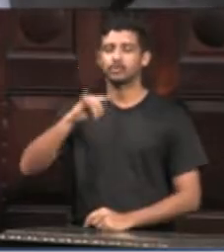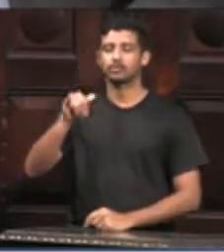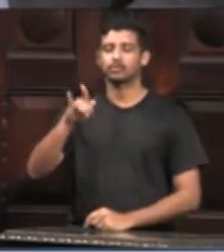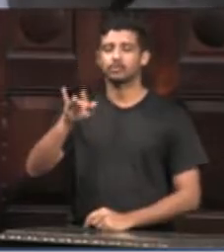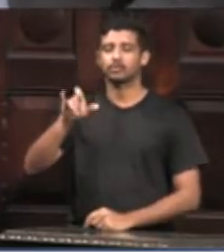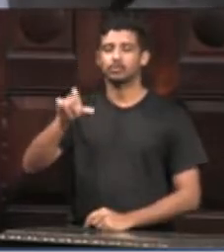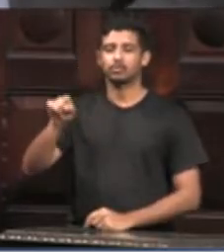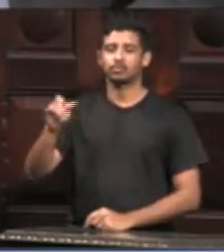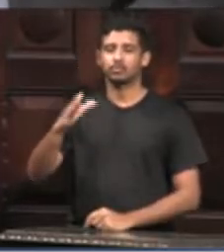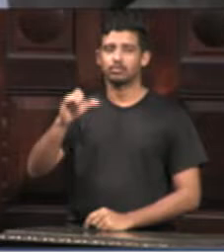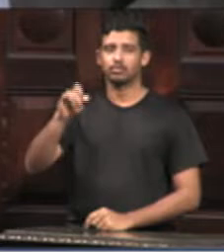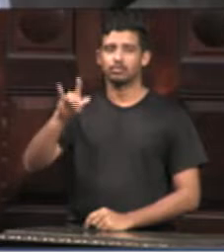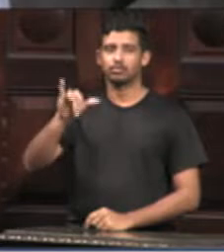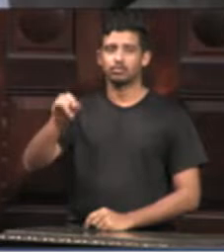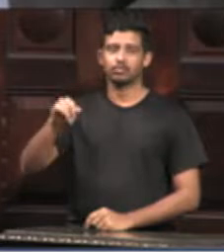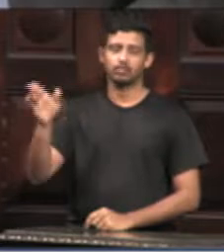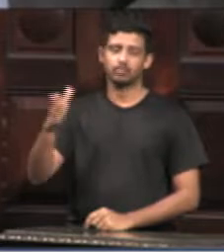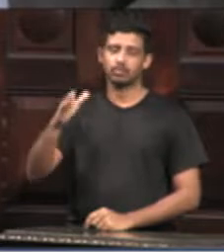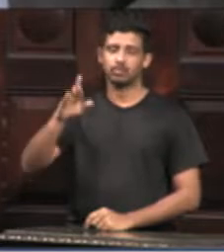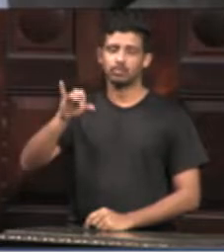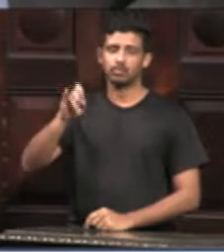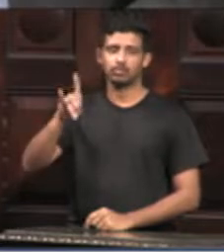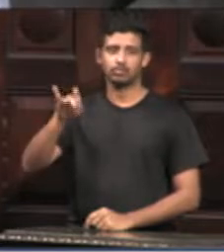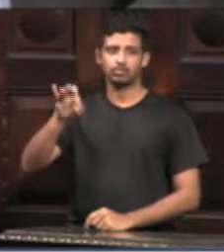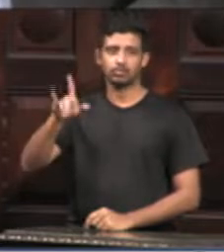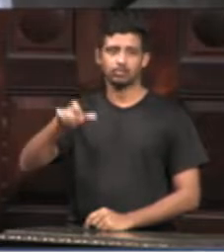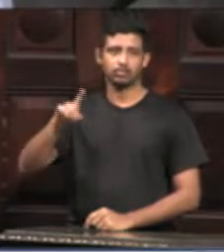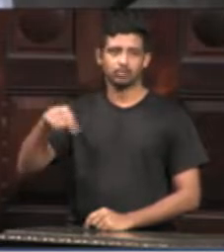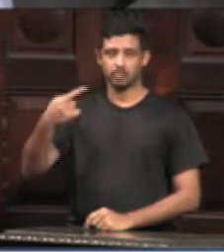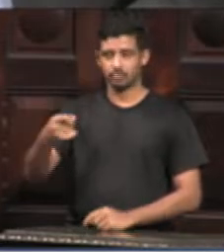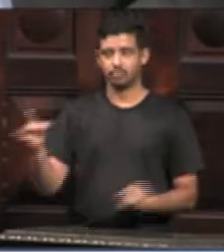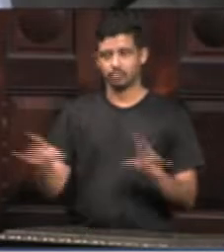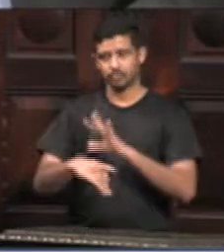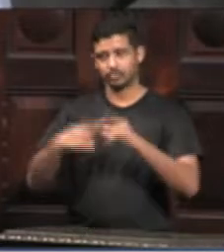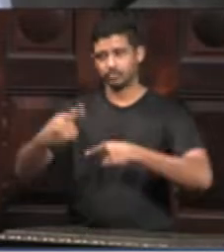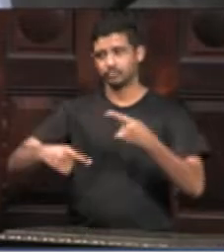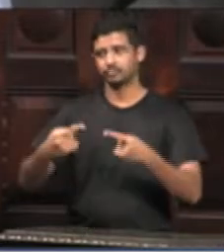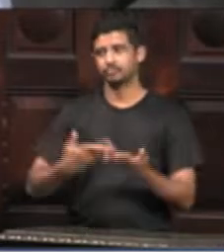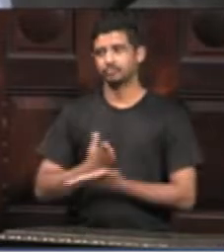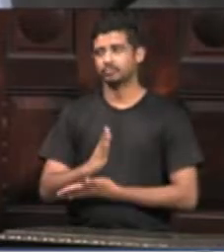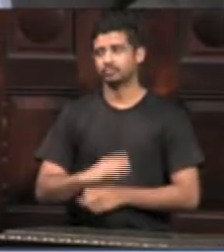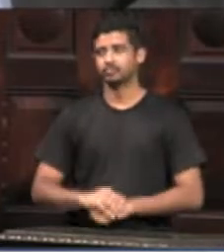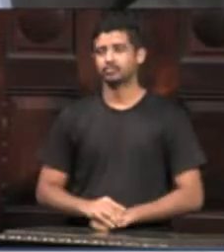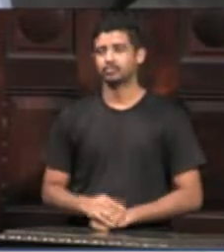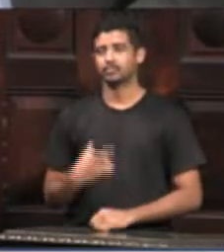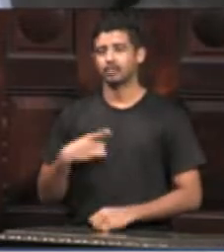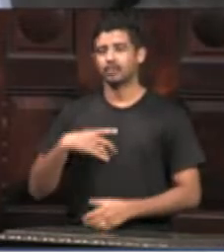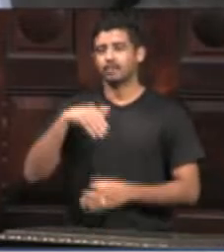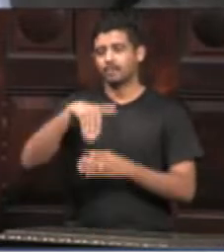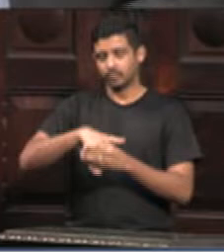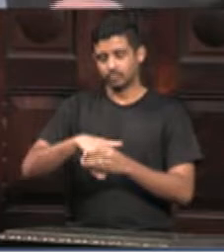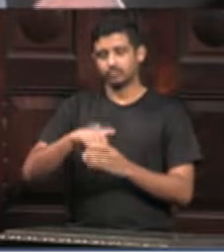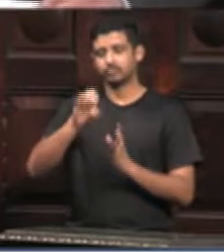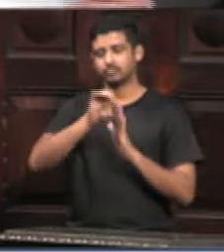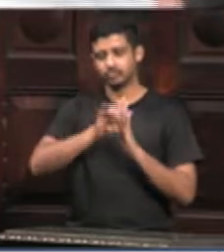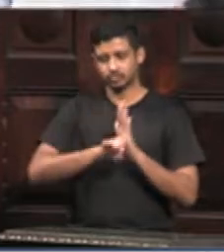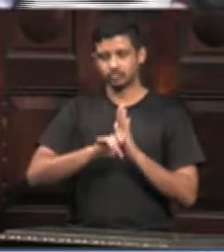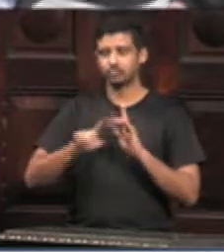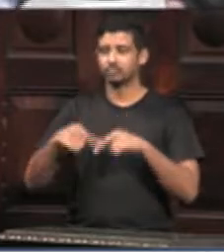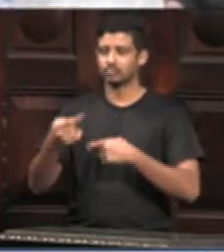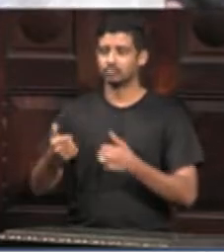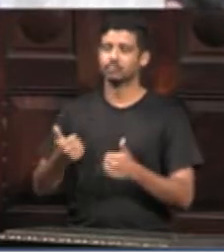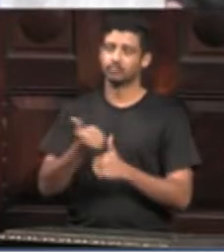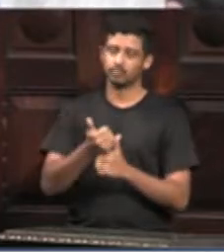Valdec Carneiro e Milton Rangel. Em discussão, não havendo que queira discutir, encerrada a discussão, em votação, as emendas com os pareceres favoráveis. Senhores que aprovam nessa